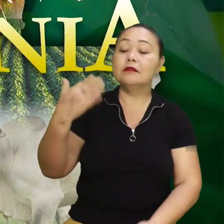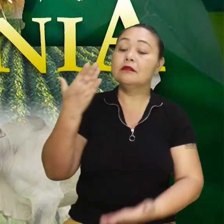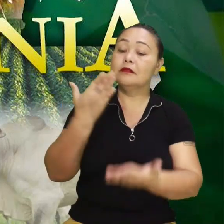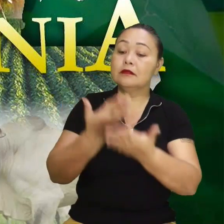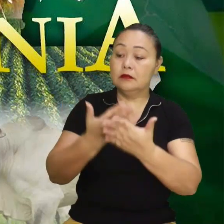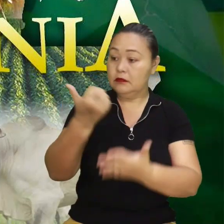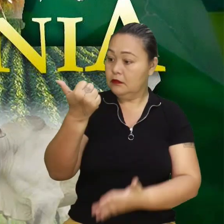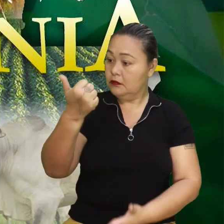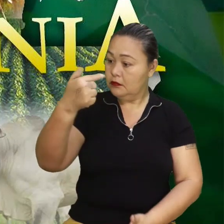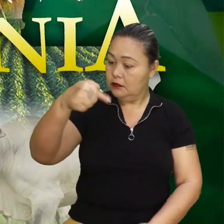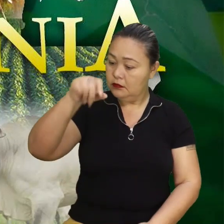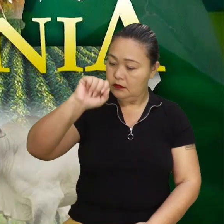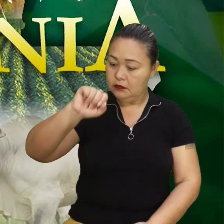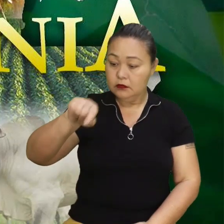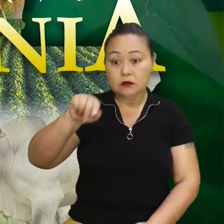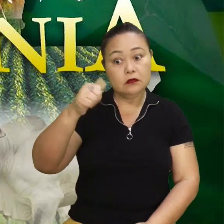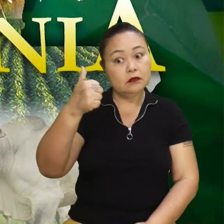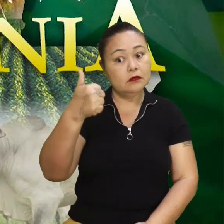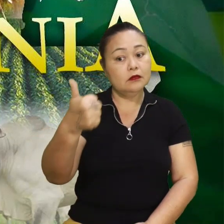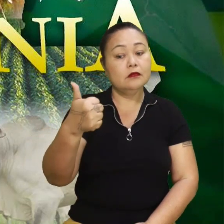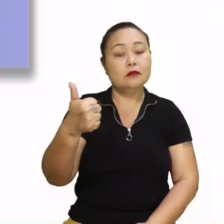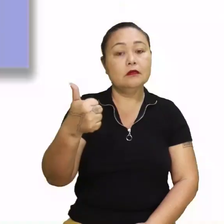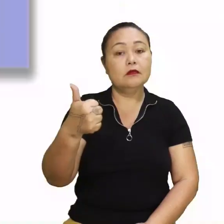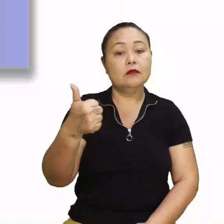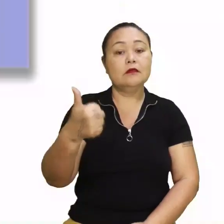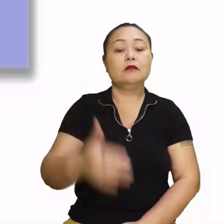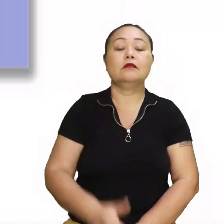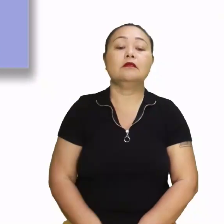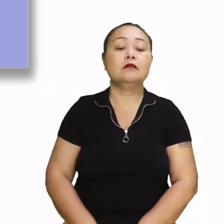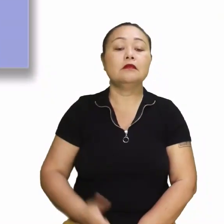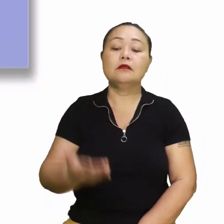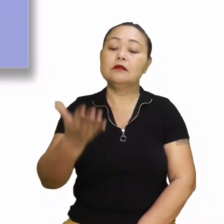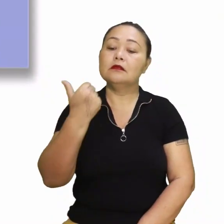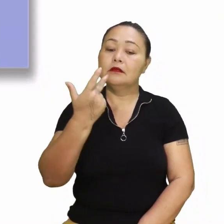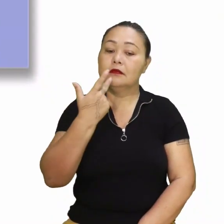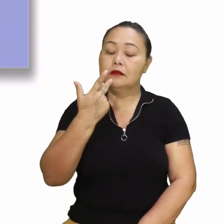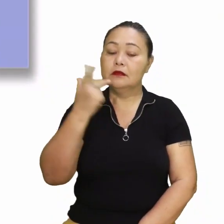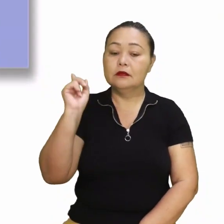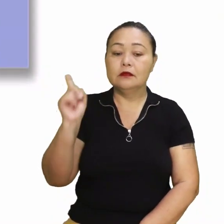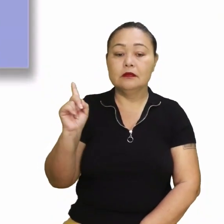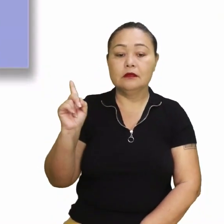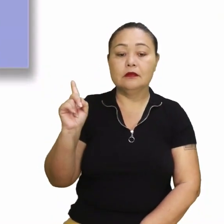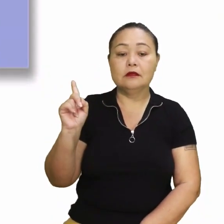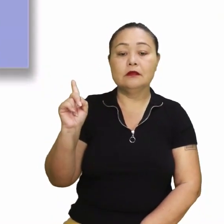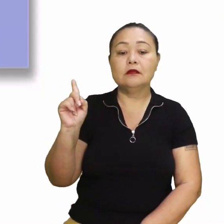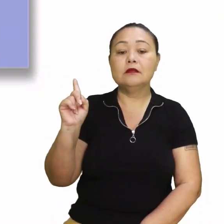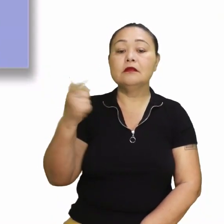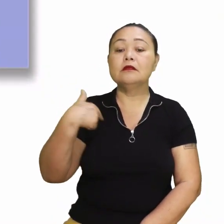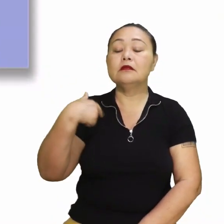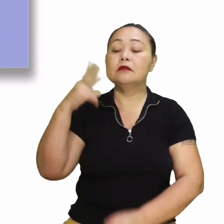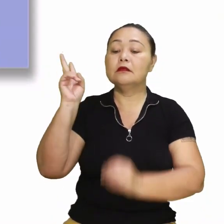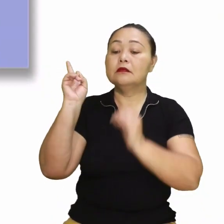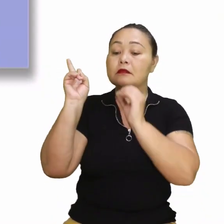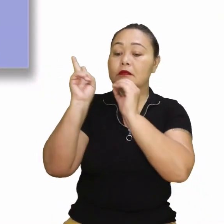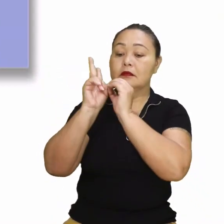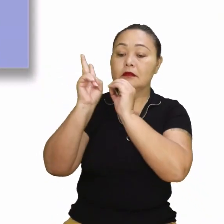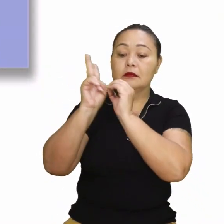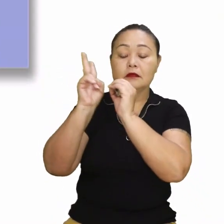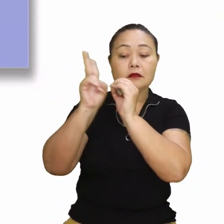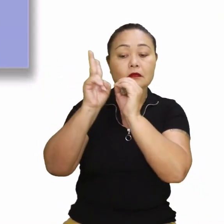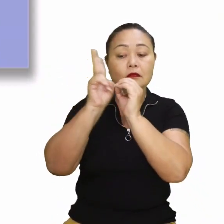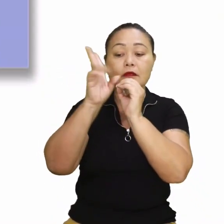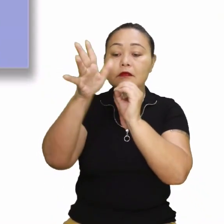aula 17.1 vamos falar sobre os indígenas